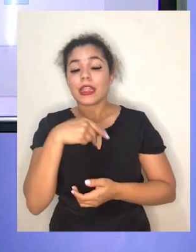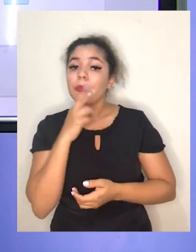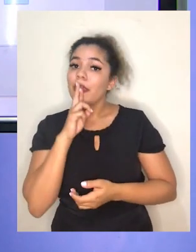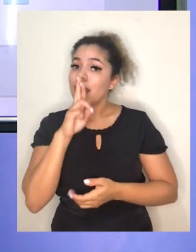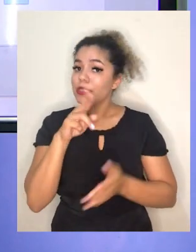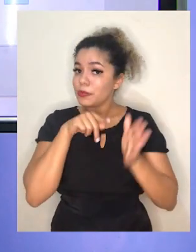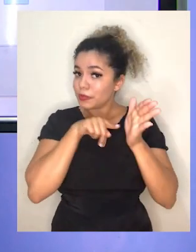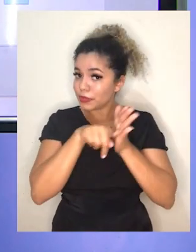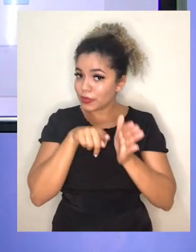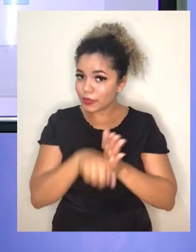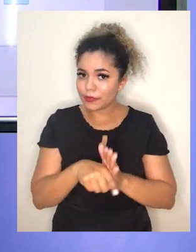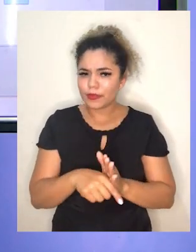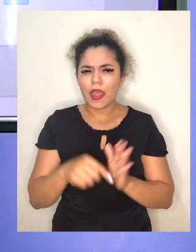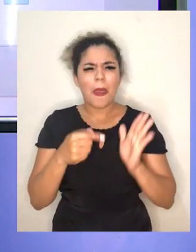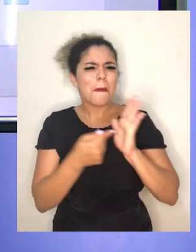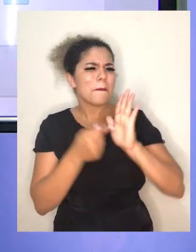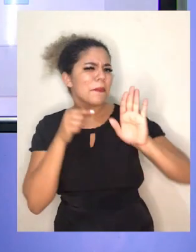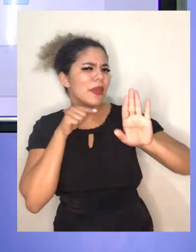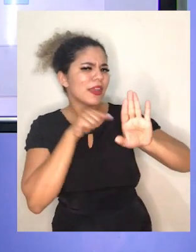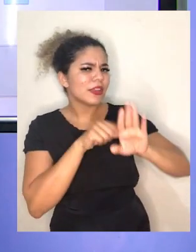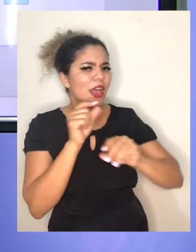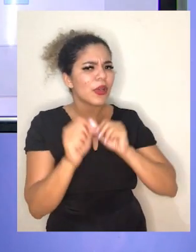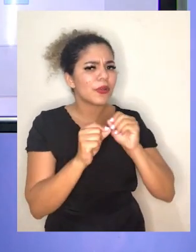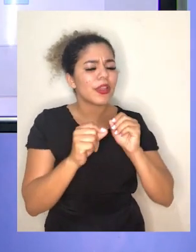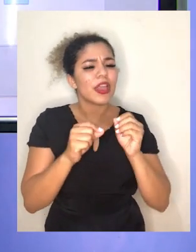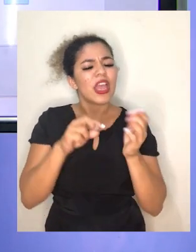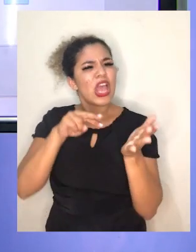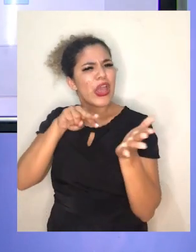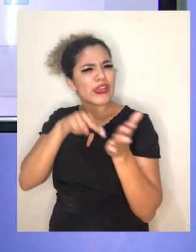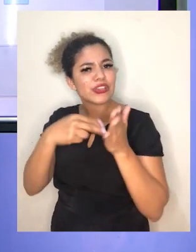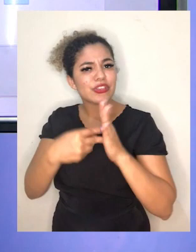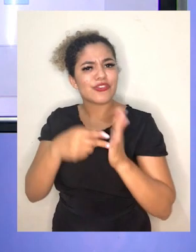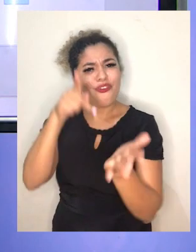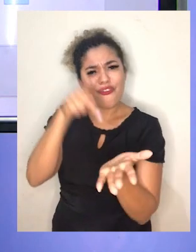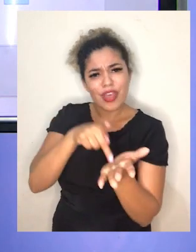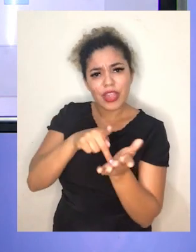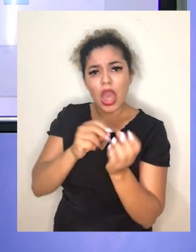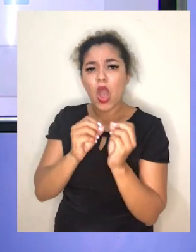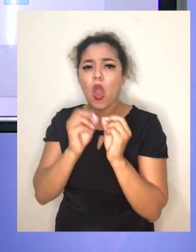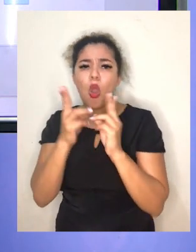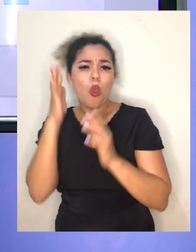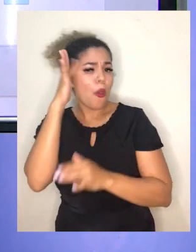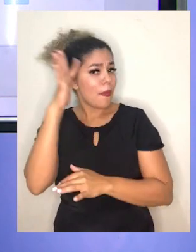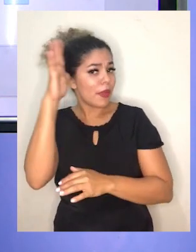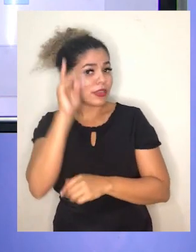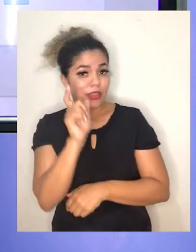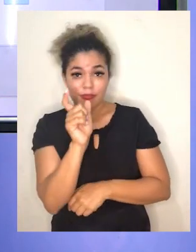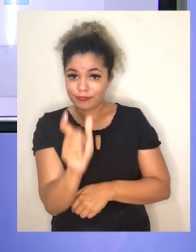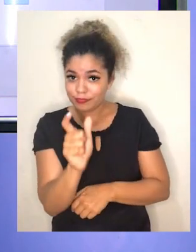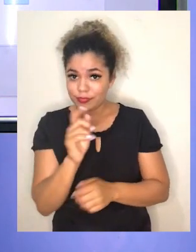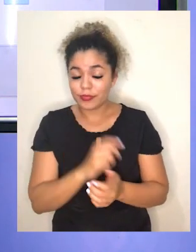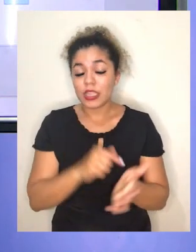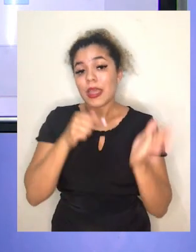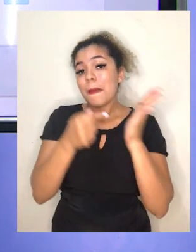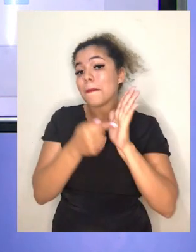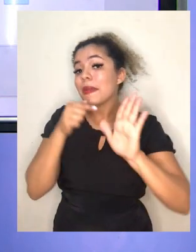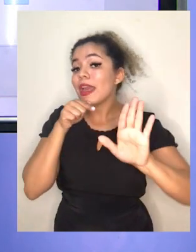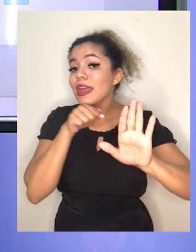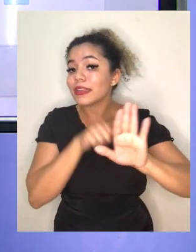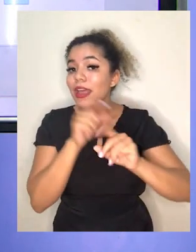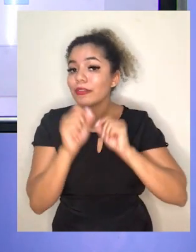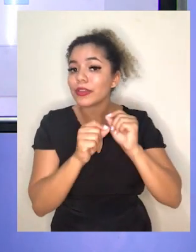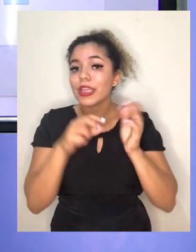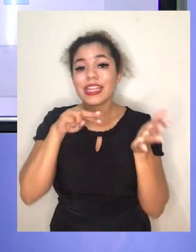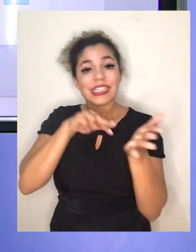E responda as perguntas. Metáfora é o sentido real ou o sentido figurado das palavras? Metáfora é o